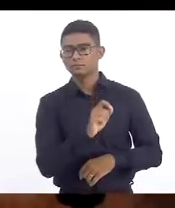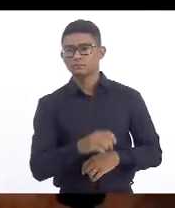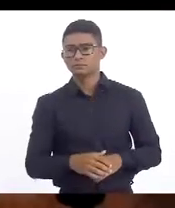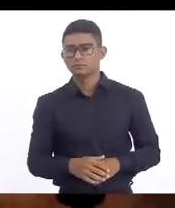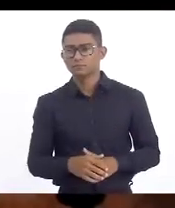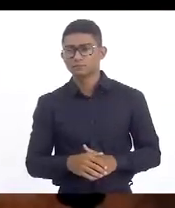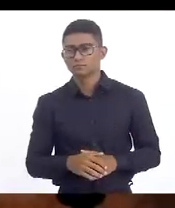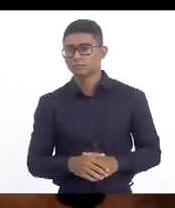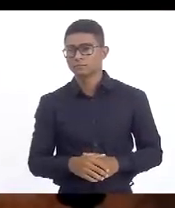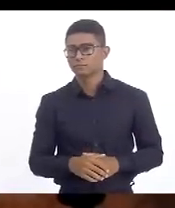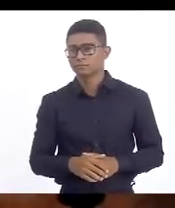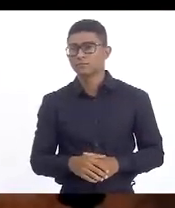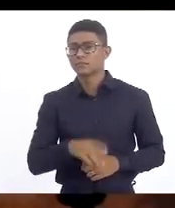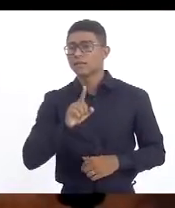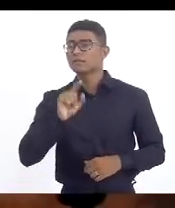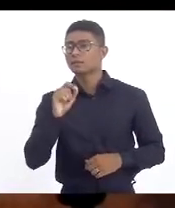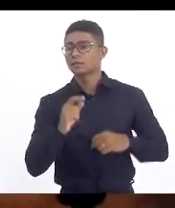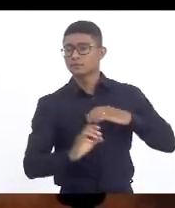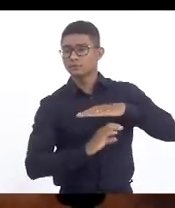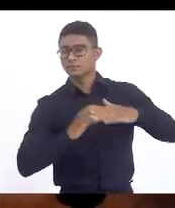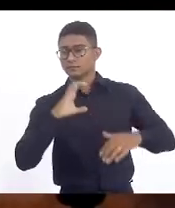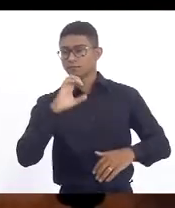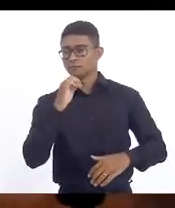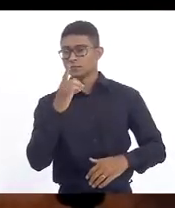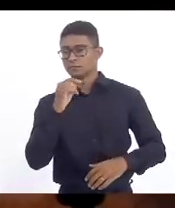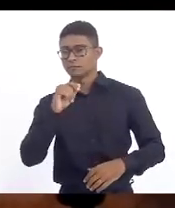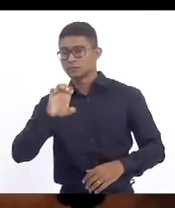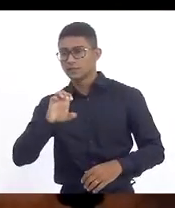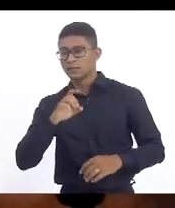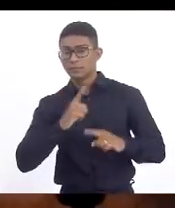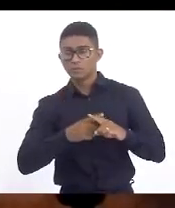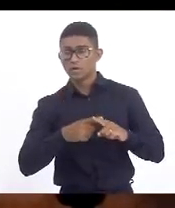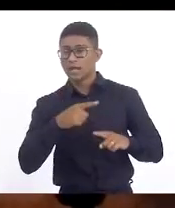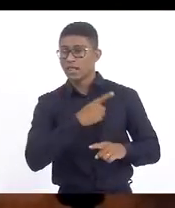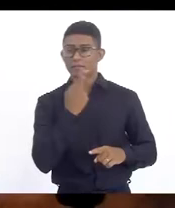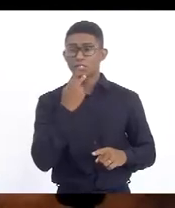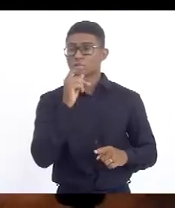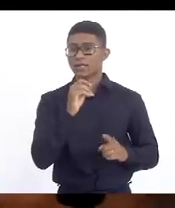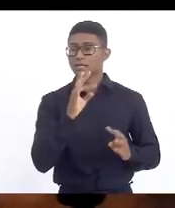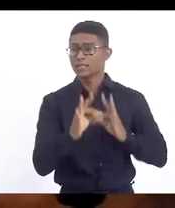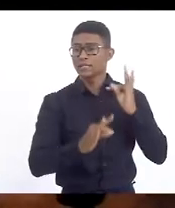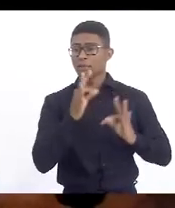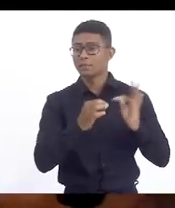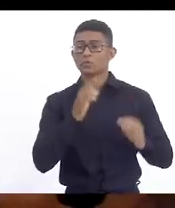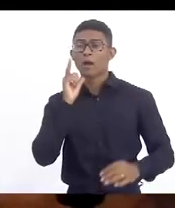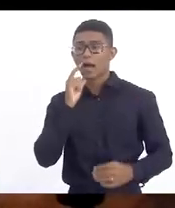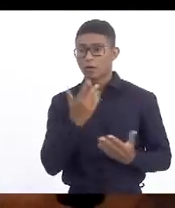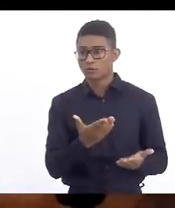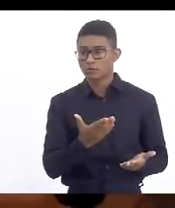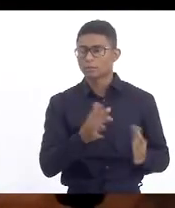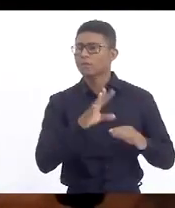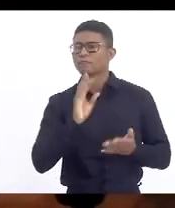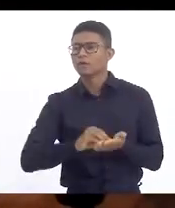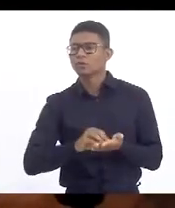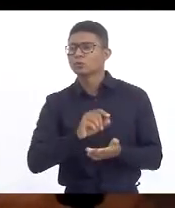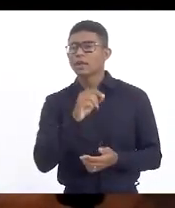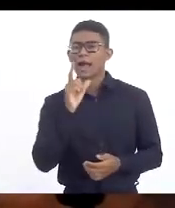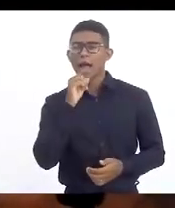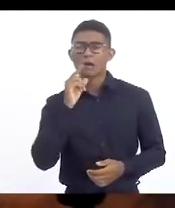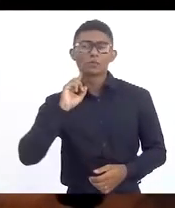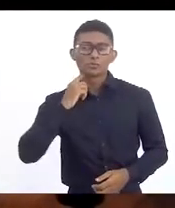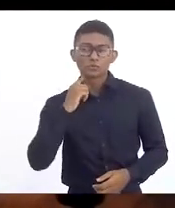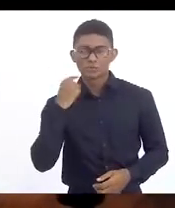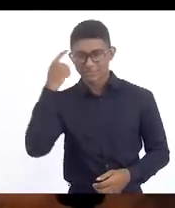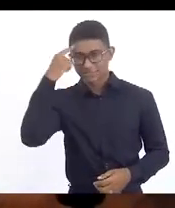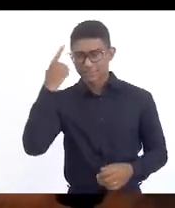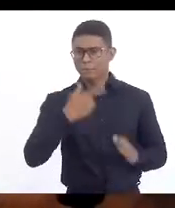e de Sepetiba, é SEDAI. Porque a SEDAI só fala em captação e tratamento de água e esgoto. Cadê as propostas gigantescas